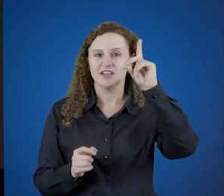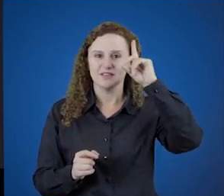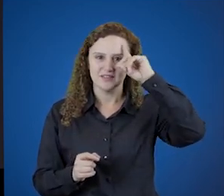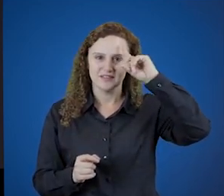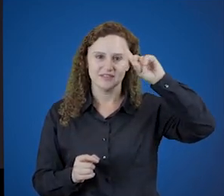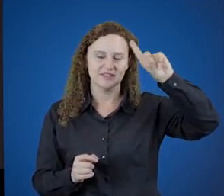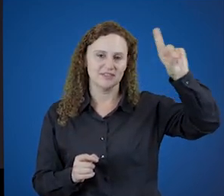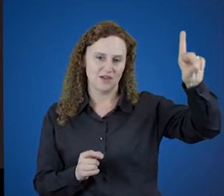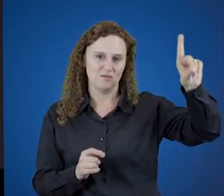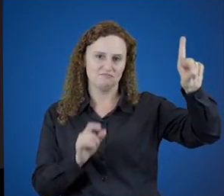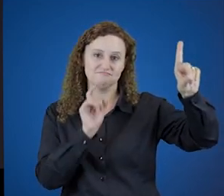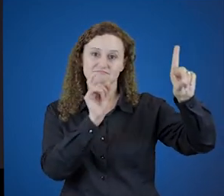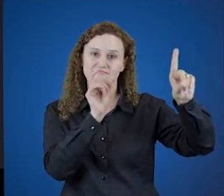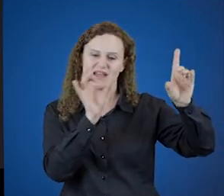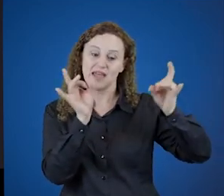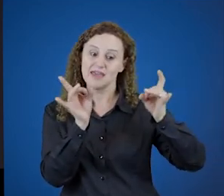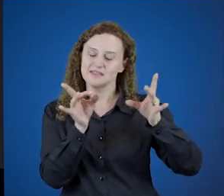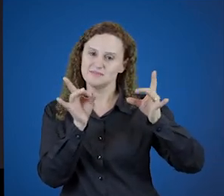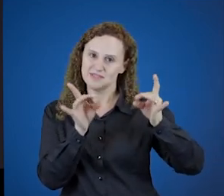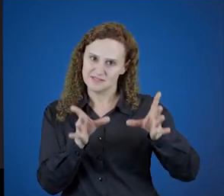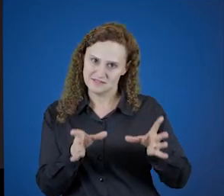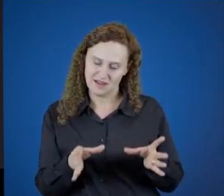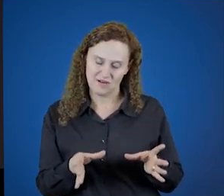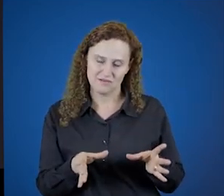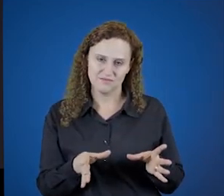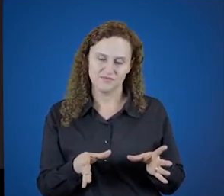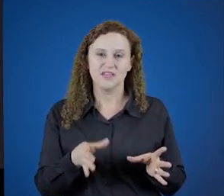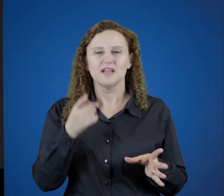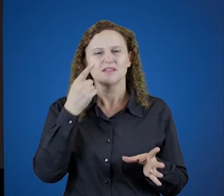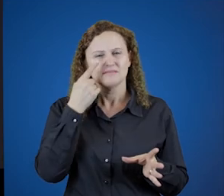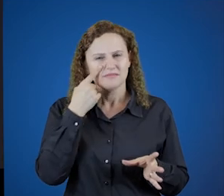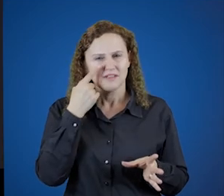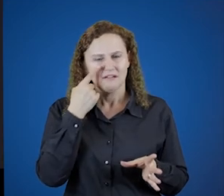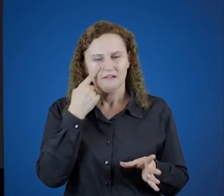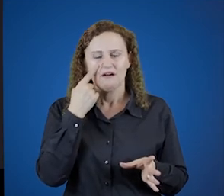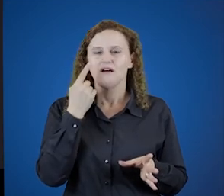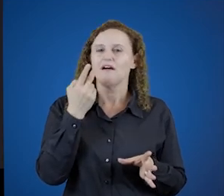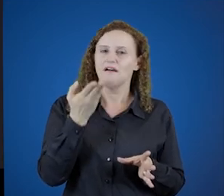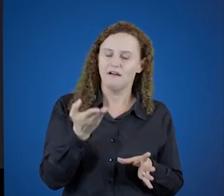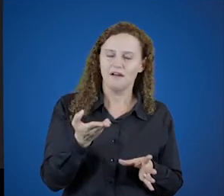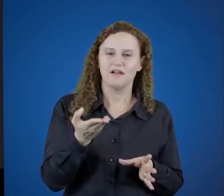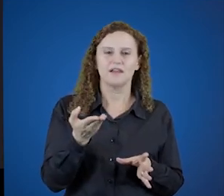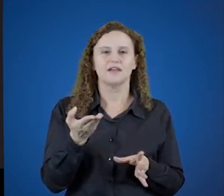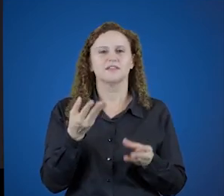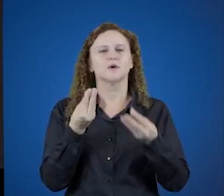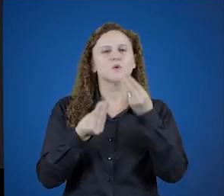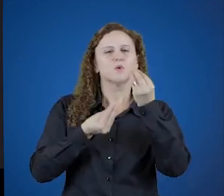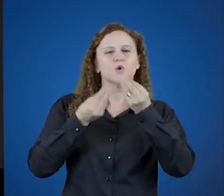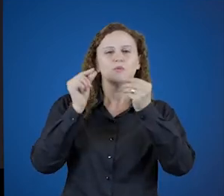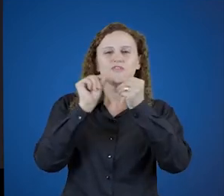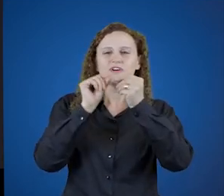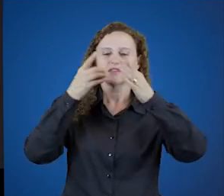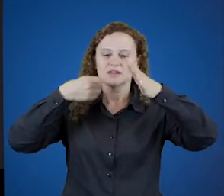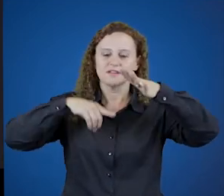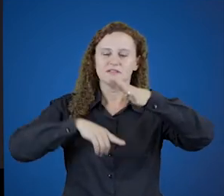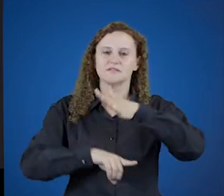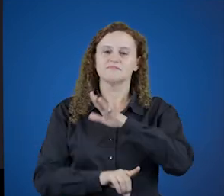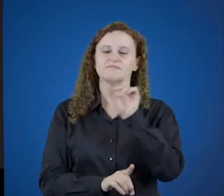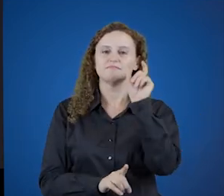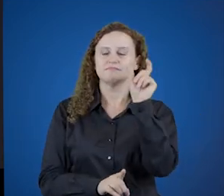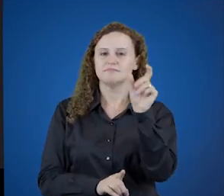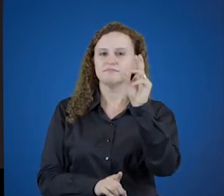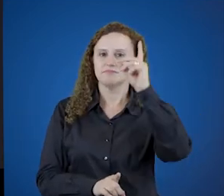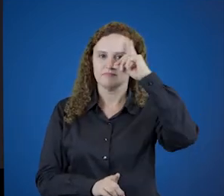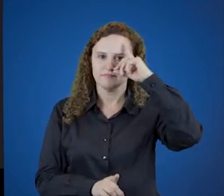Deus que tem uma declinação específica também mostramos lá no e-book o modelinho de como que se declina a